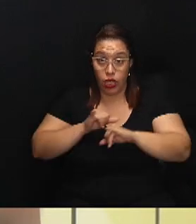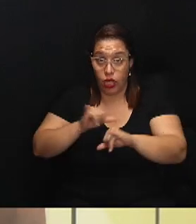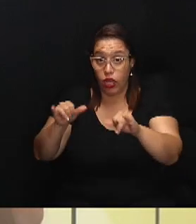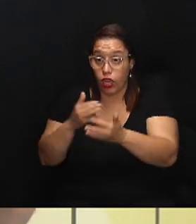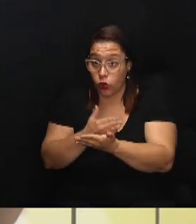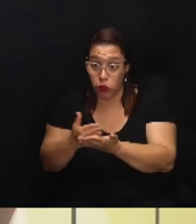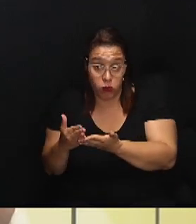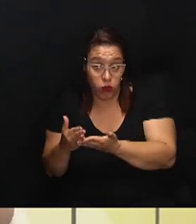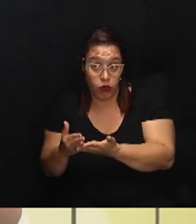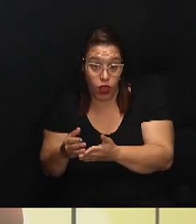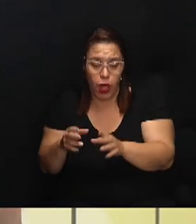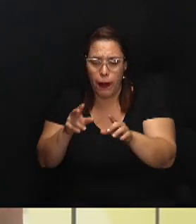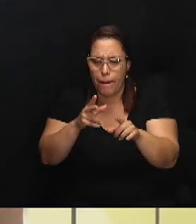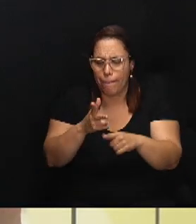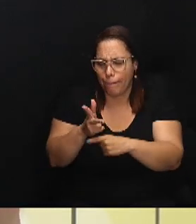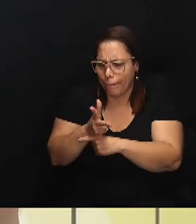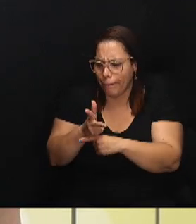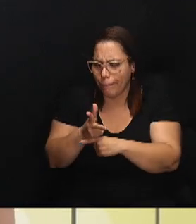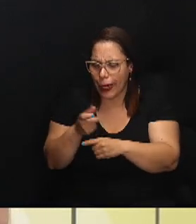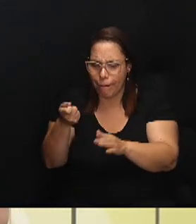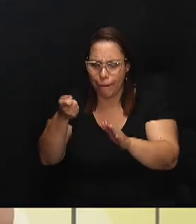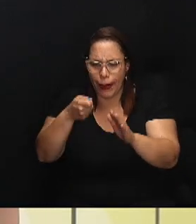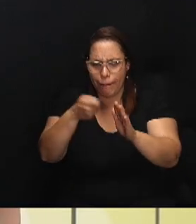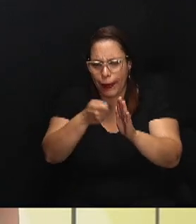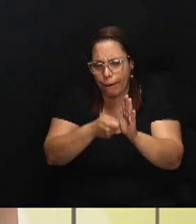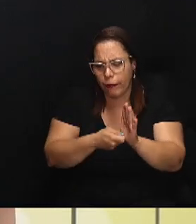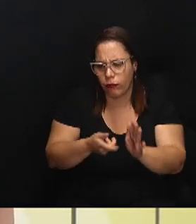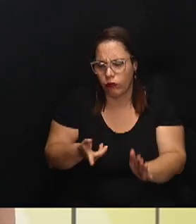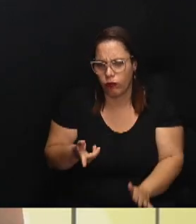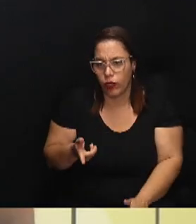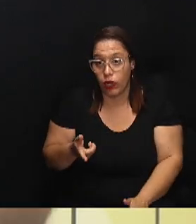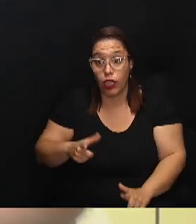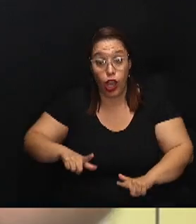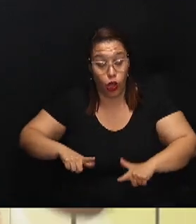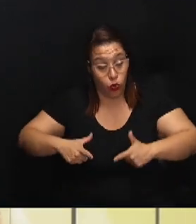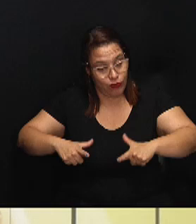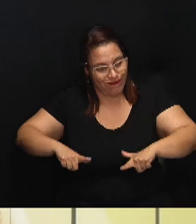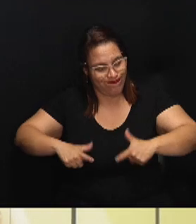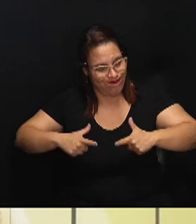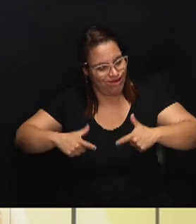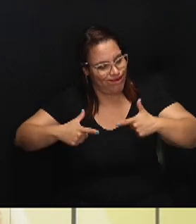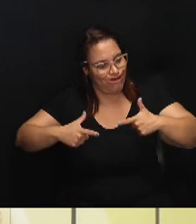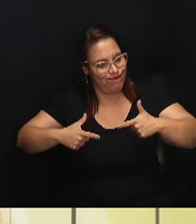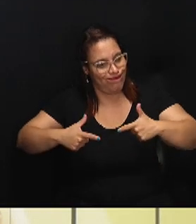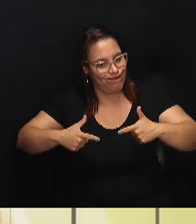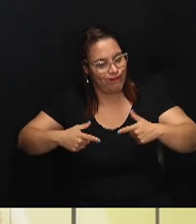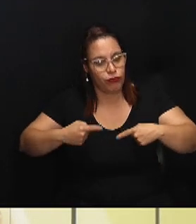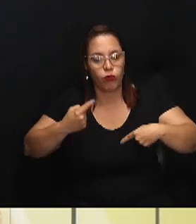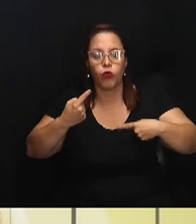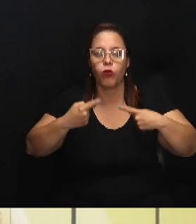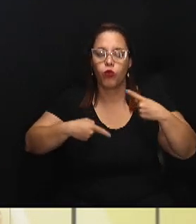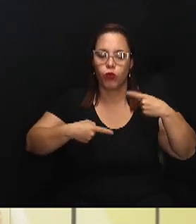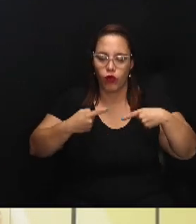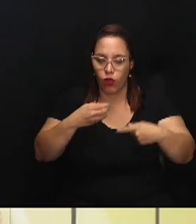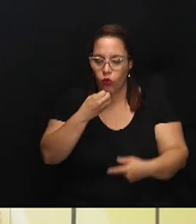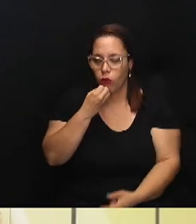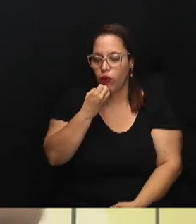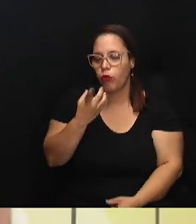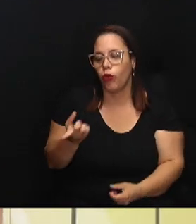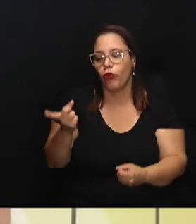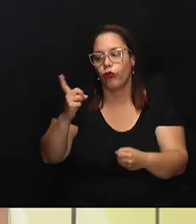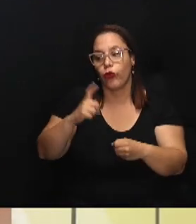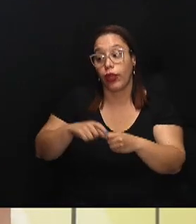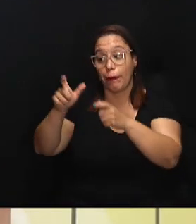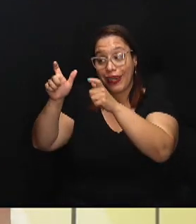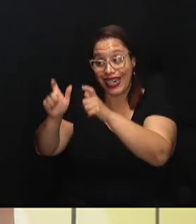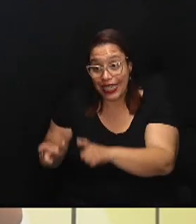começar a apostar. Eu acho que lutar contra isso realmente precisaria de alguma coisa, de uma boa política voltada, né,